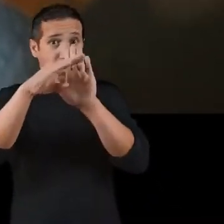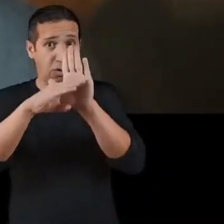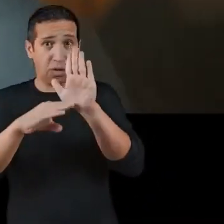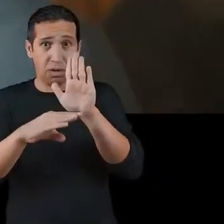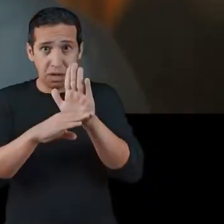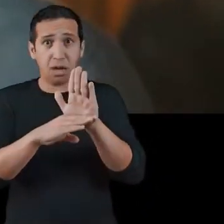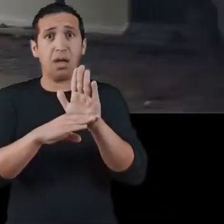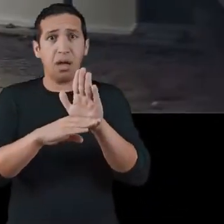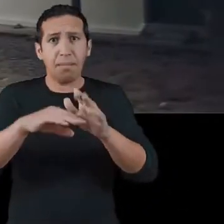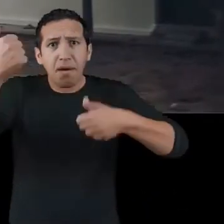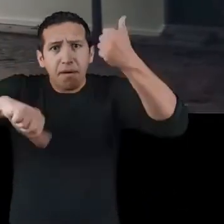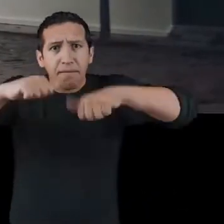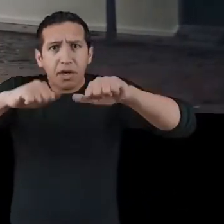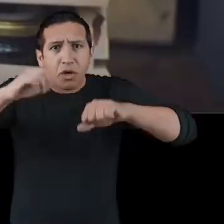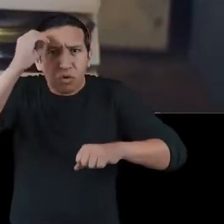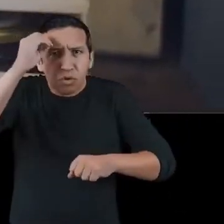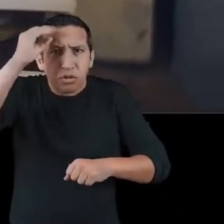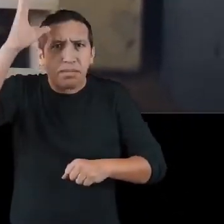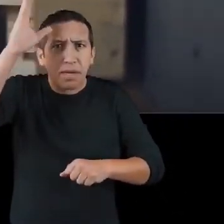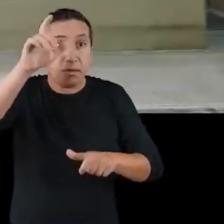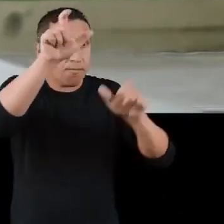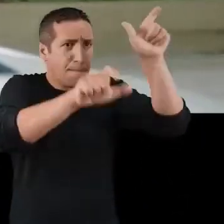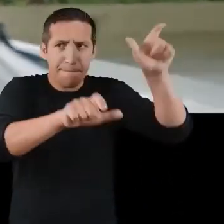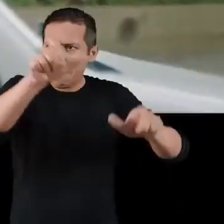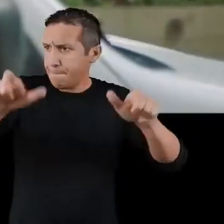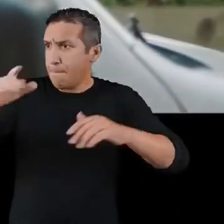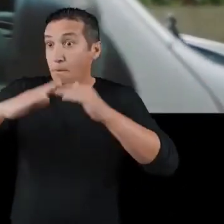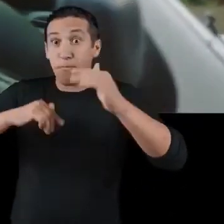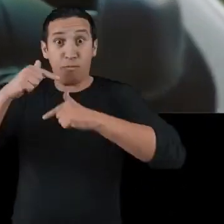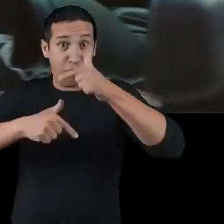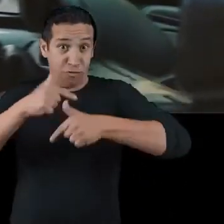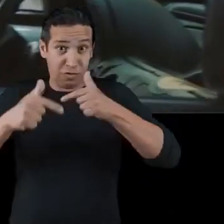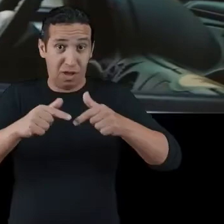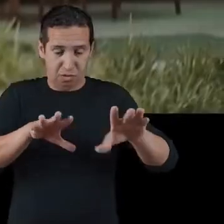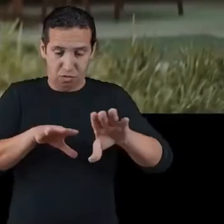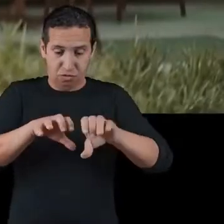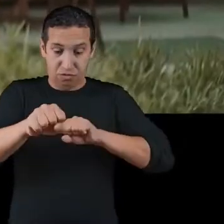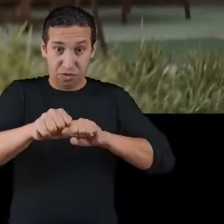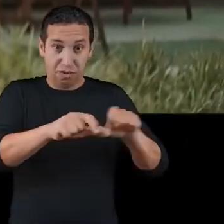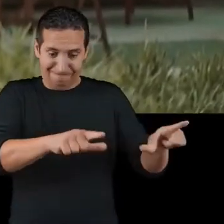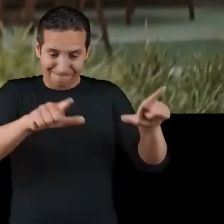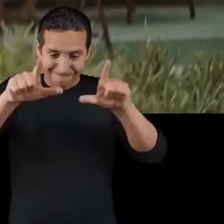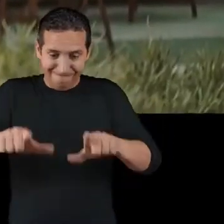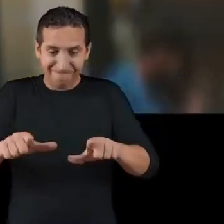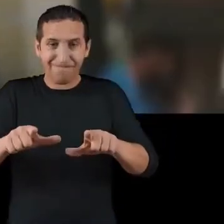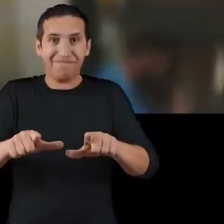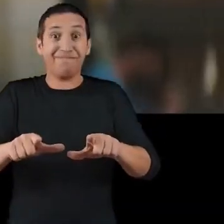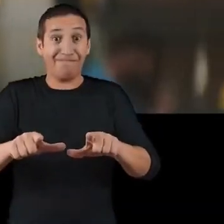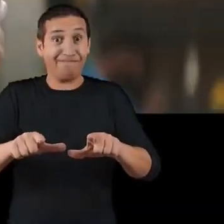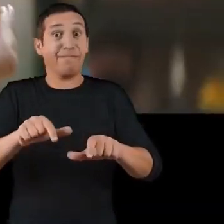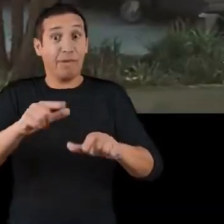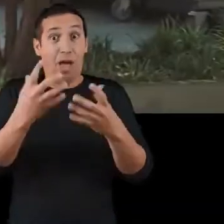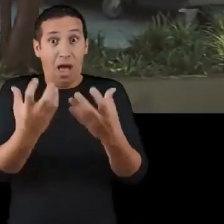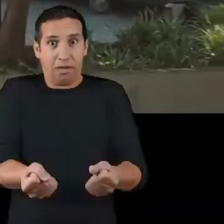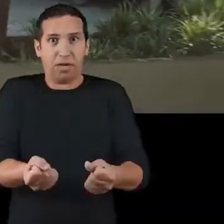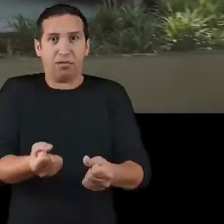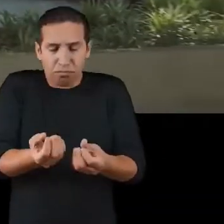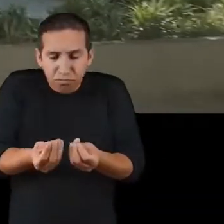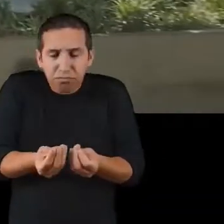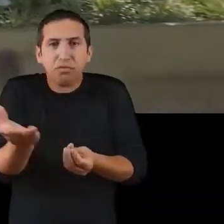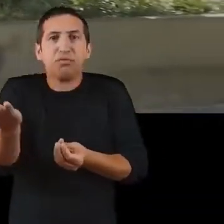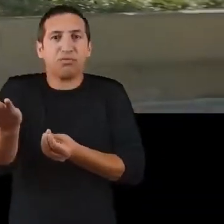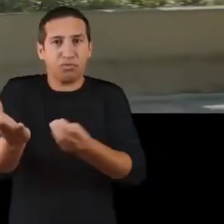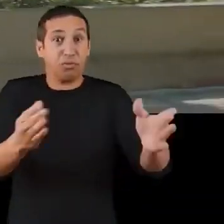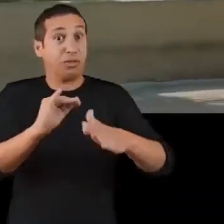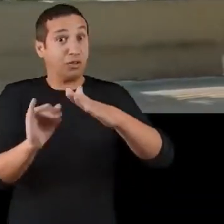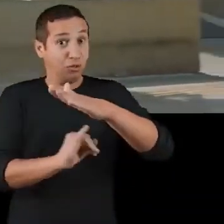processo de avaliação e reconhecimento de saberes profissionais que vai conceder diplomas e certificados a esses trabalhadores. Instituições de